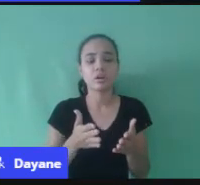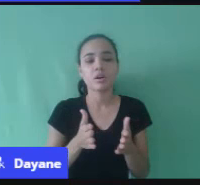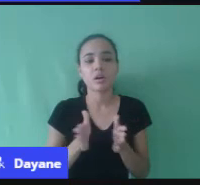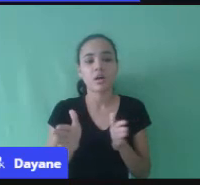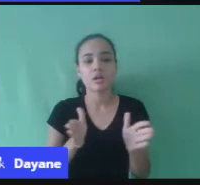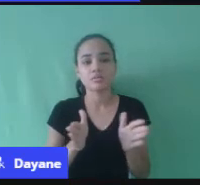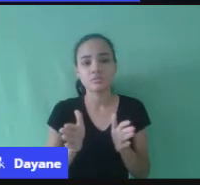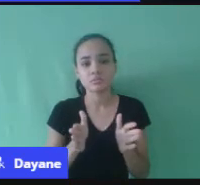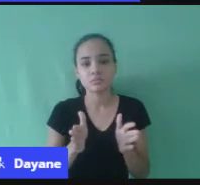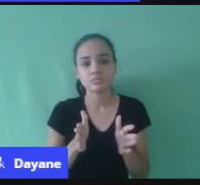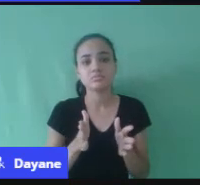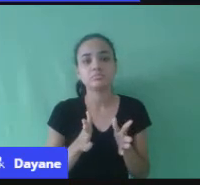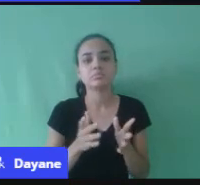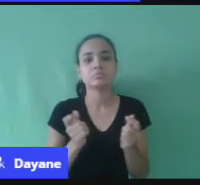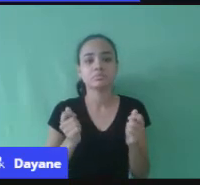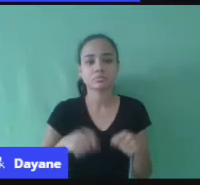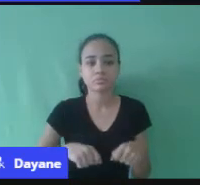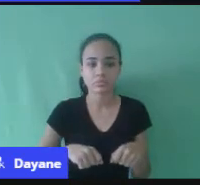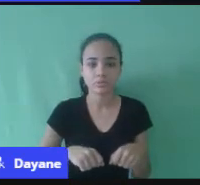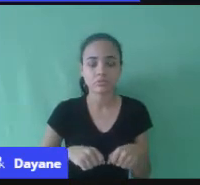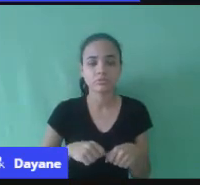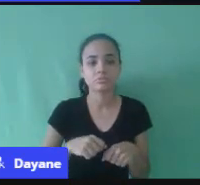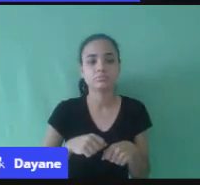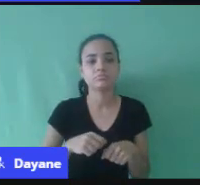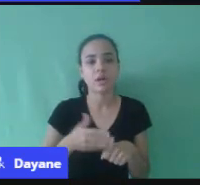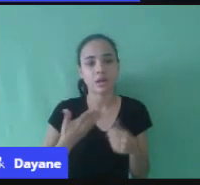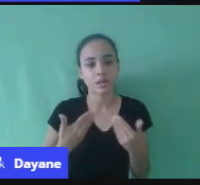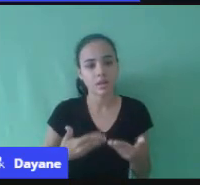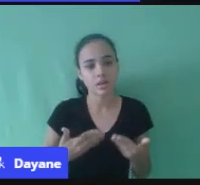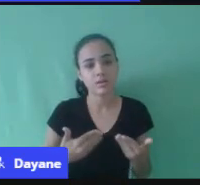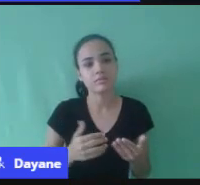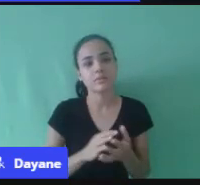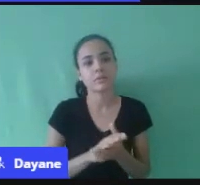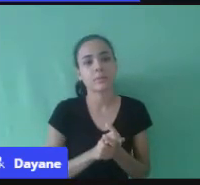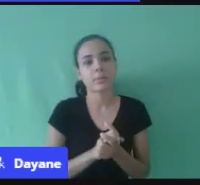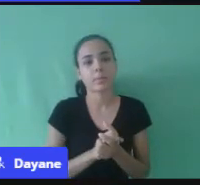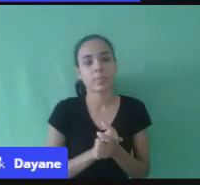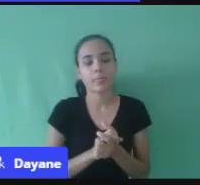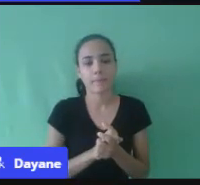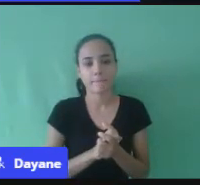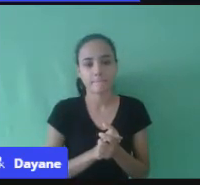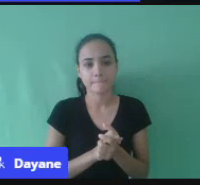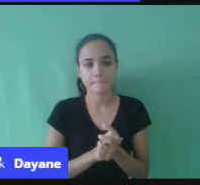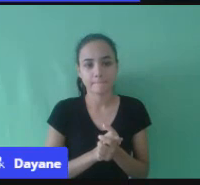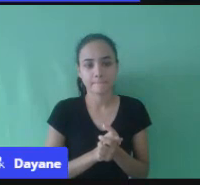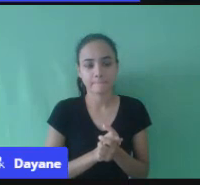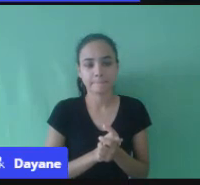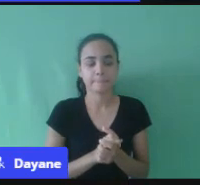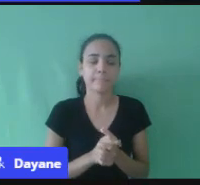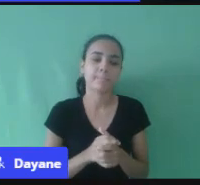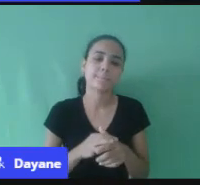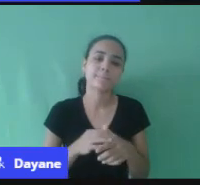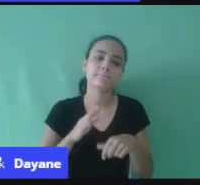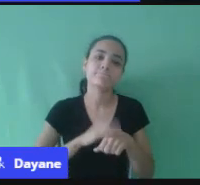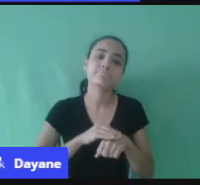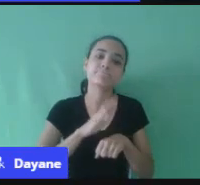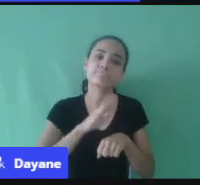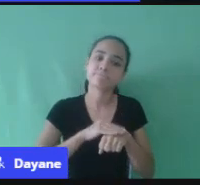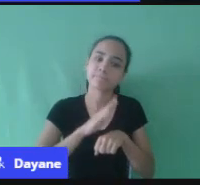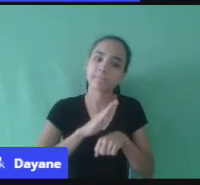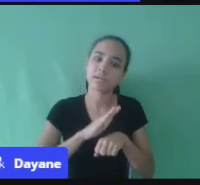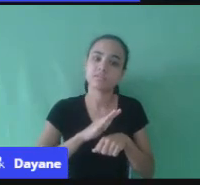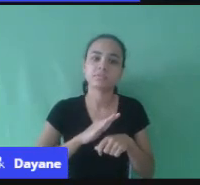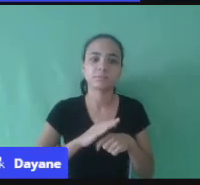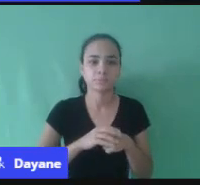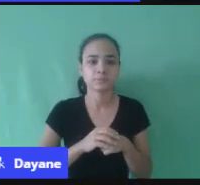aqui, né, do professor Morel, né, de que o híbrido em